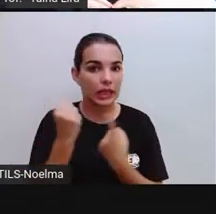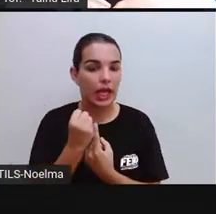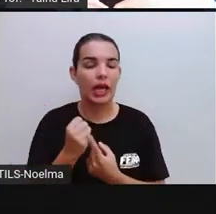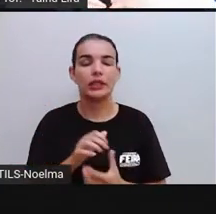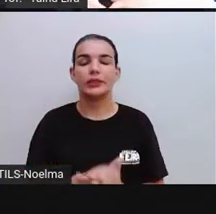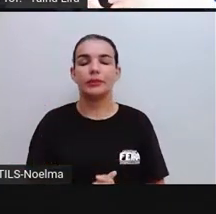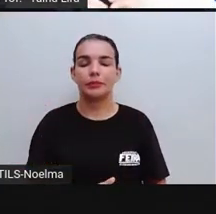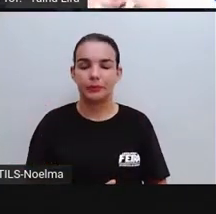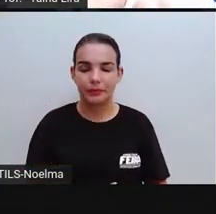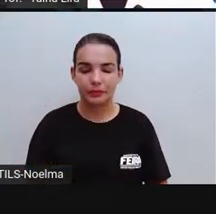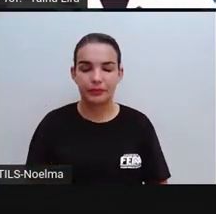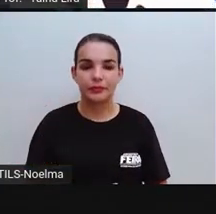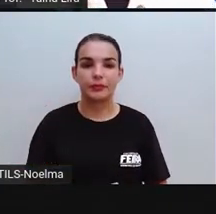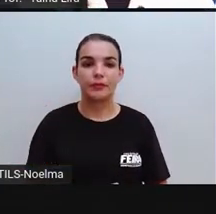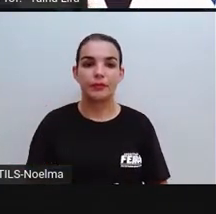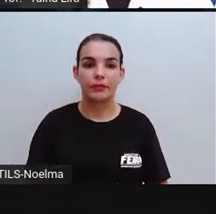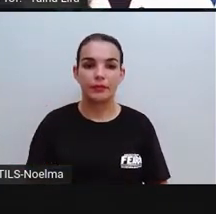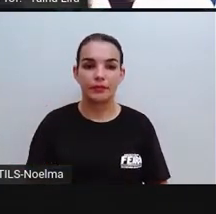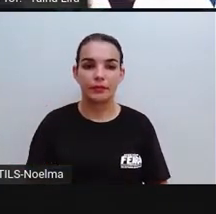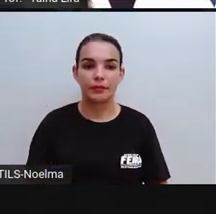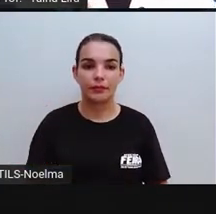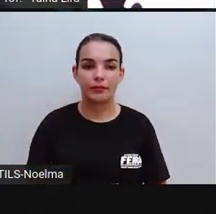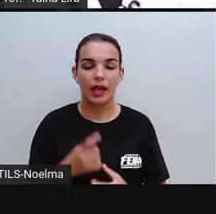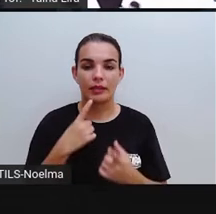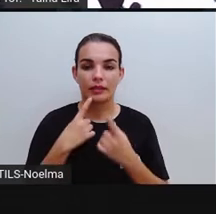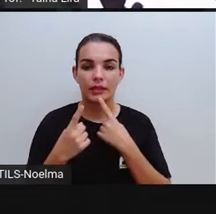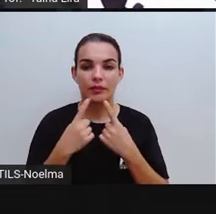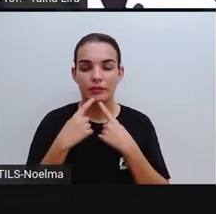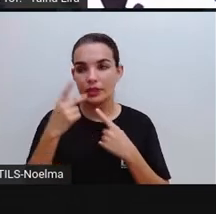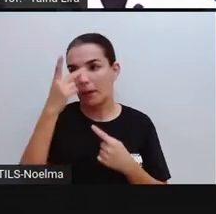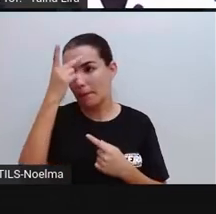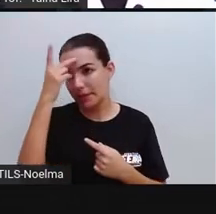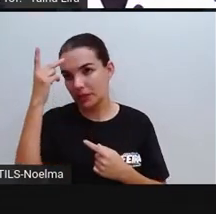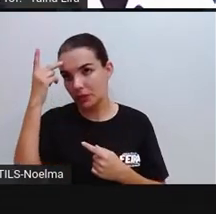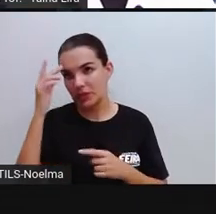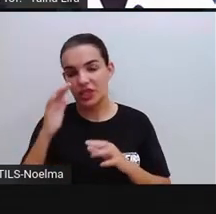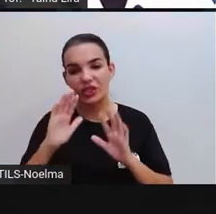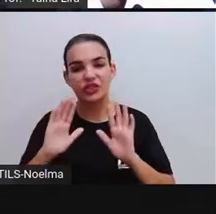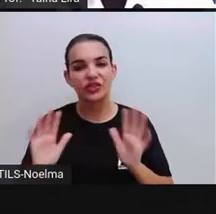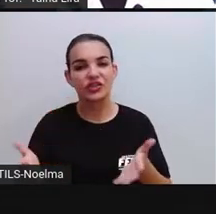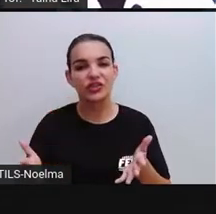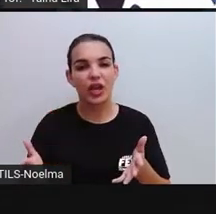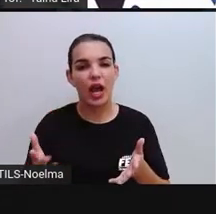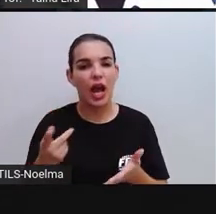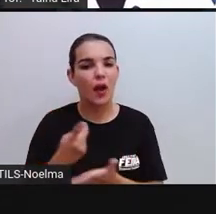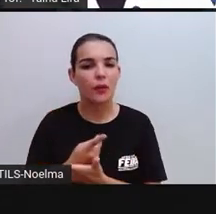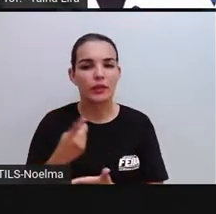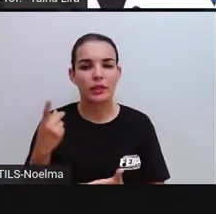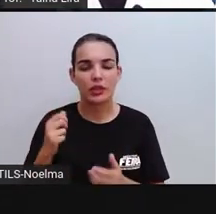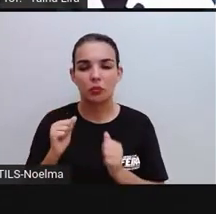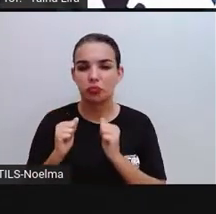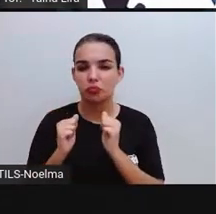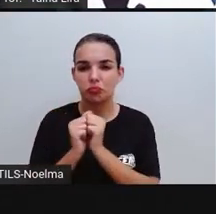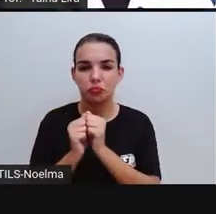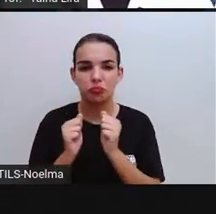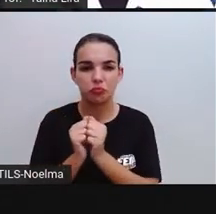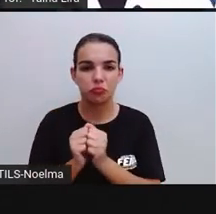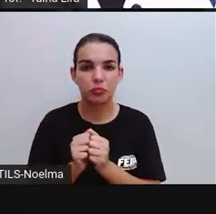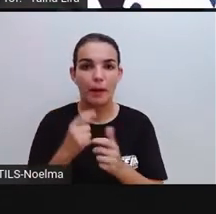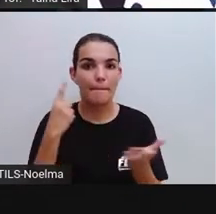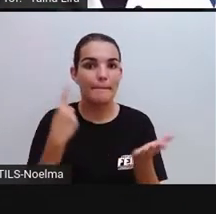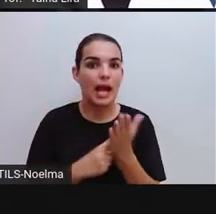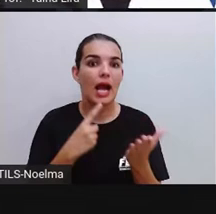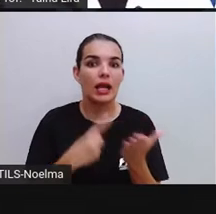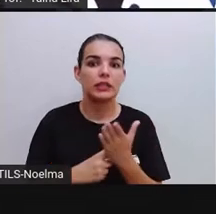Que ele entrevista pessoas que participaram de acontecimentos, né,